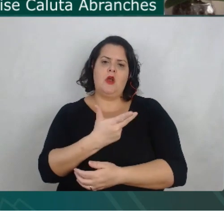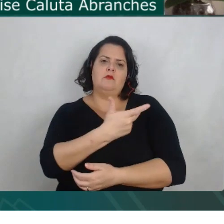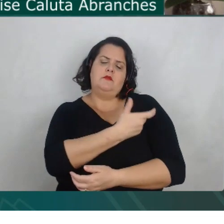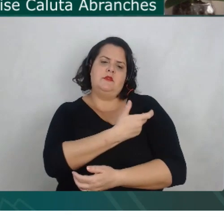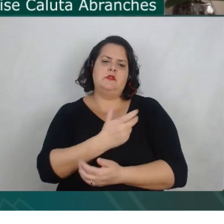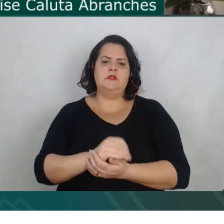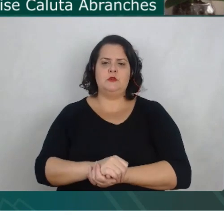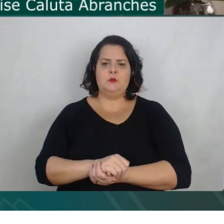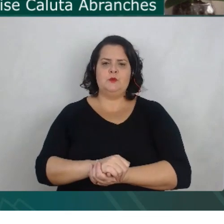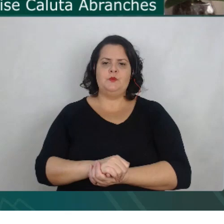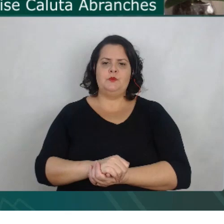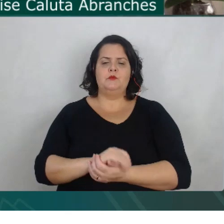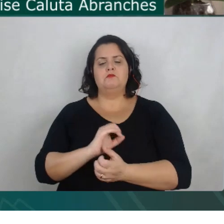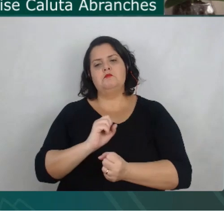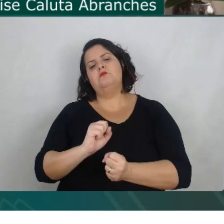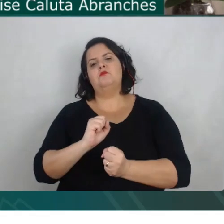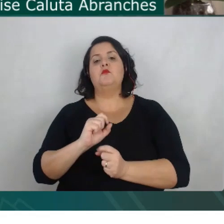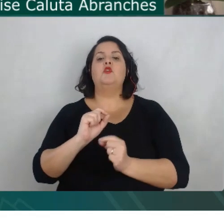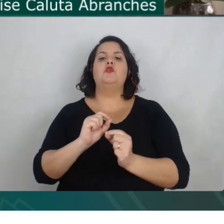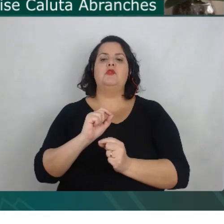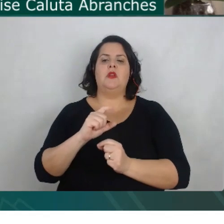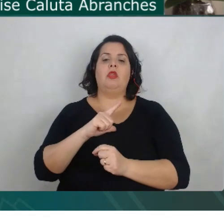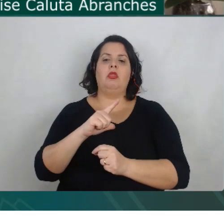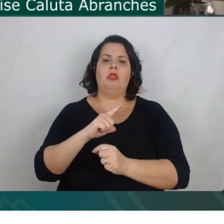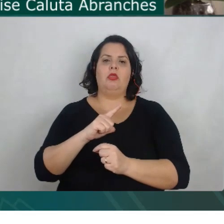Então, você pode ter reação local,